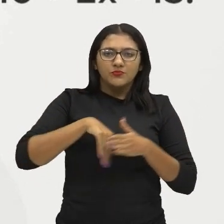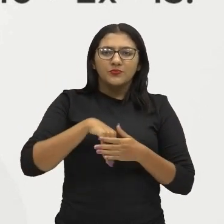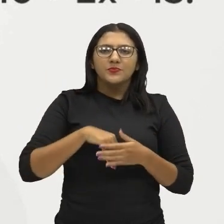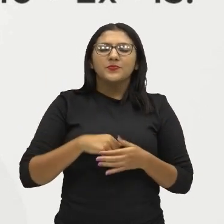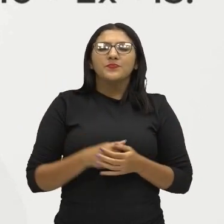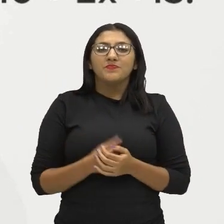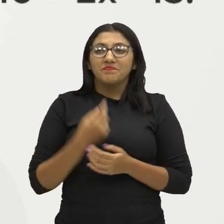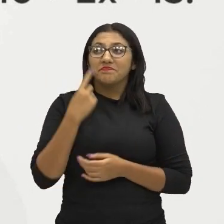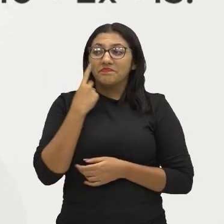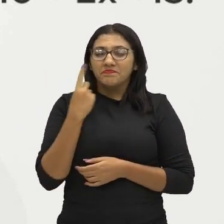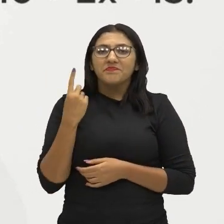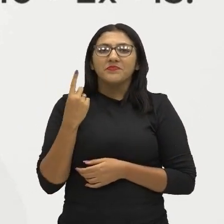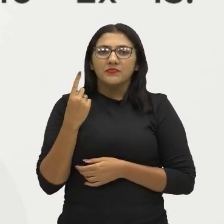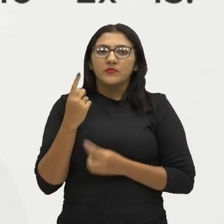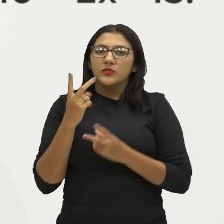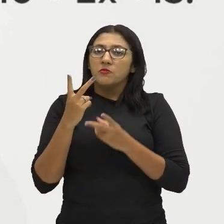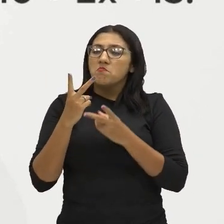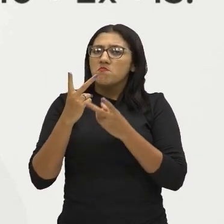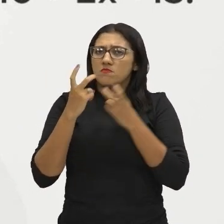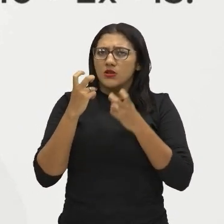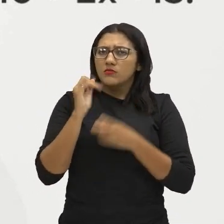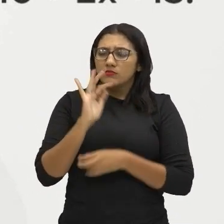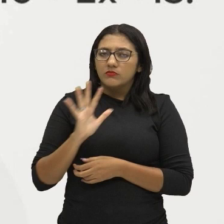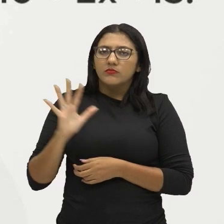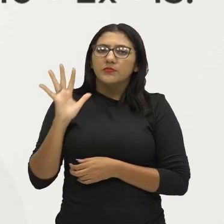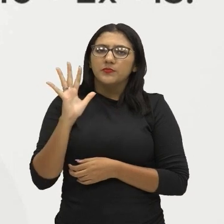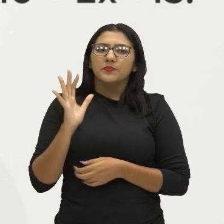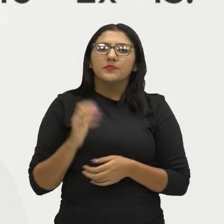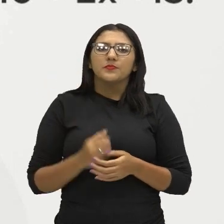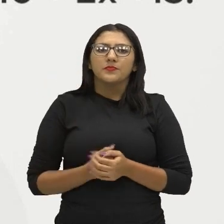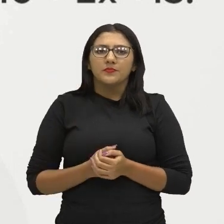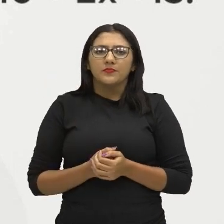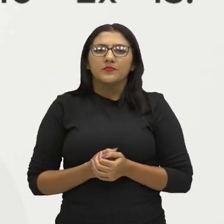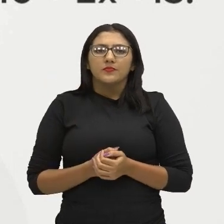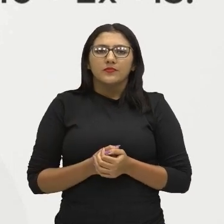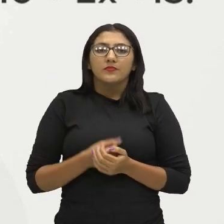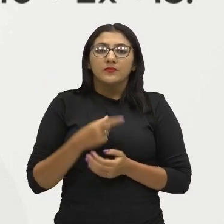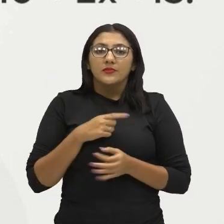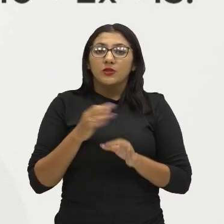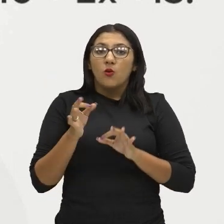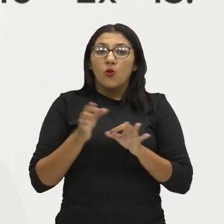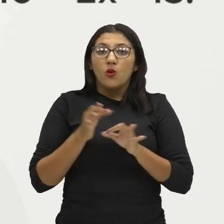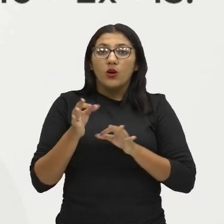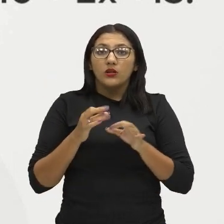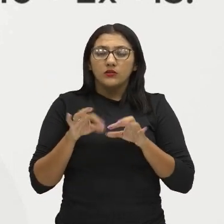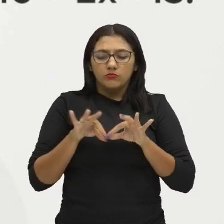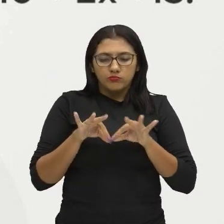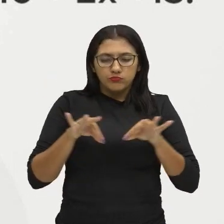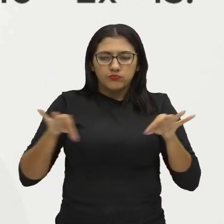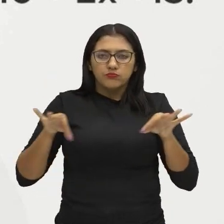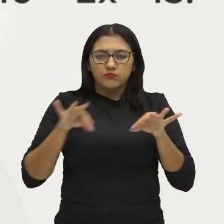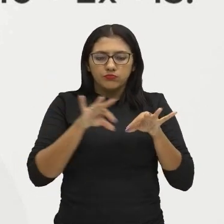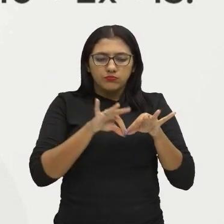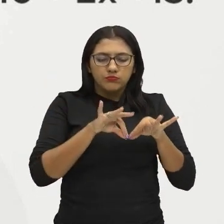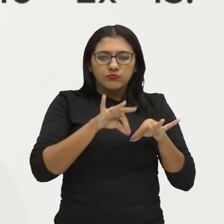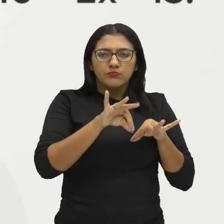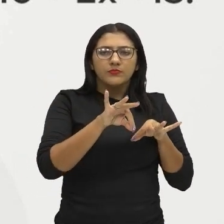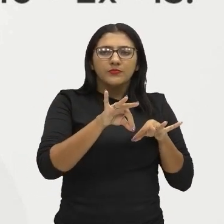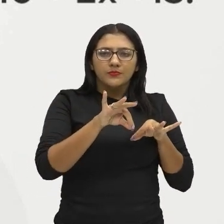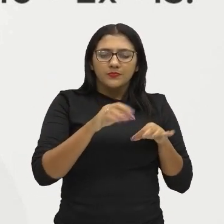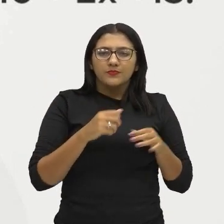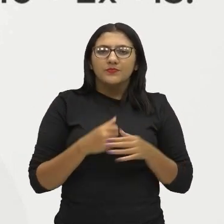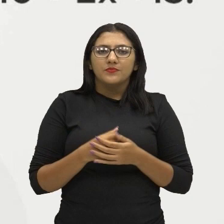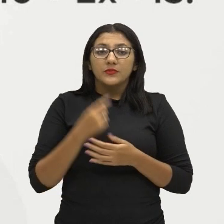aqui a imagem, então você tem que olhar para a imagem, ou seja, nós contamos com as dimensões, né? Uma dimensão,